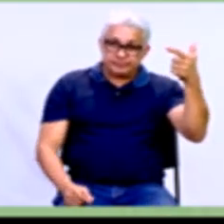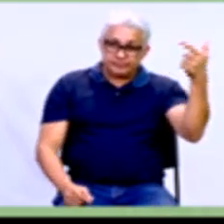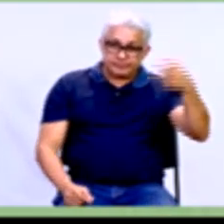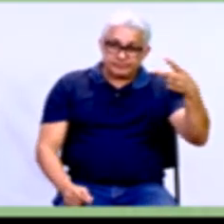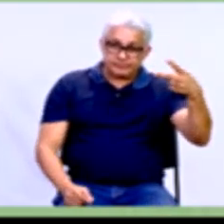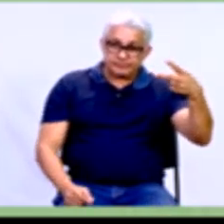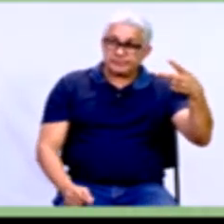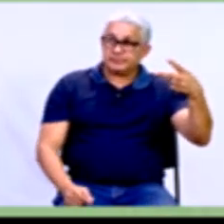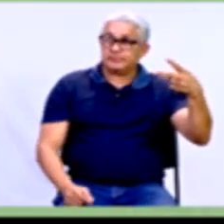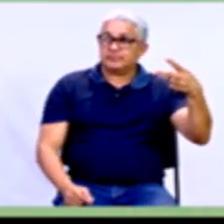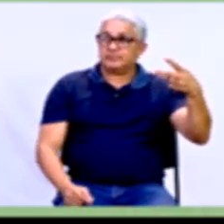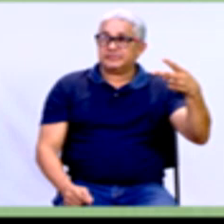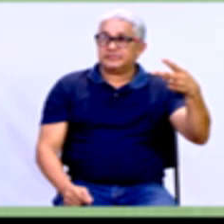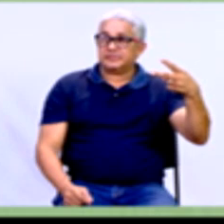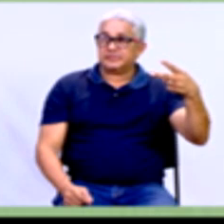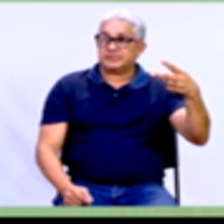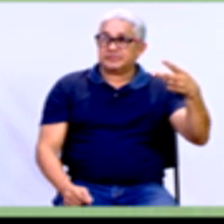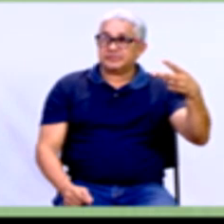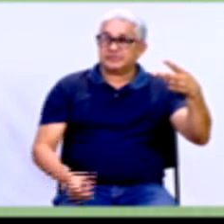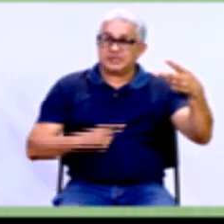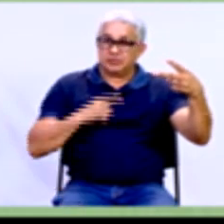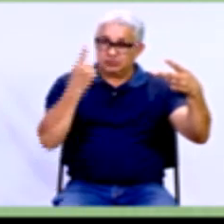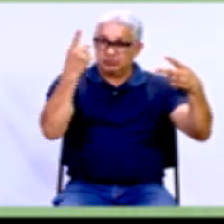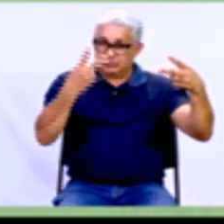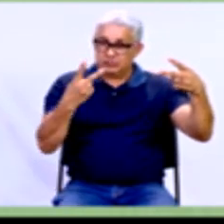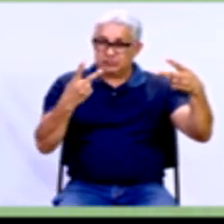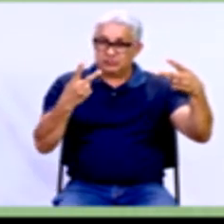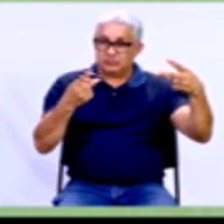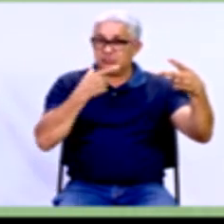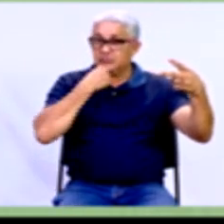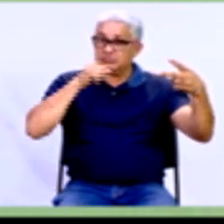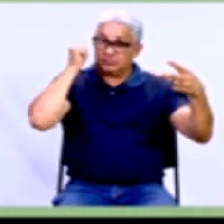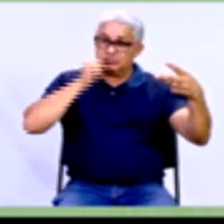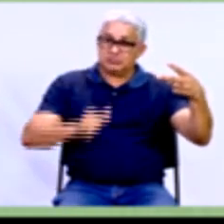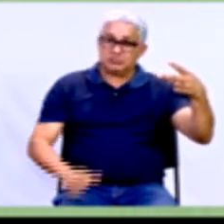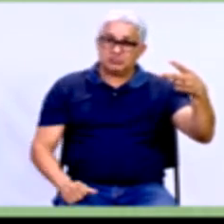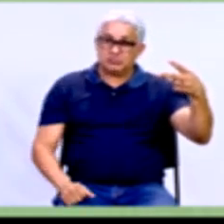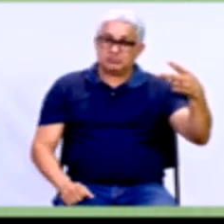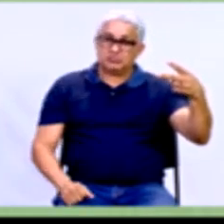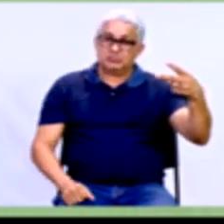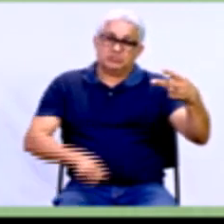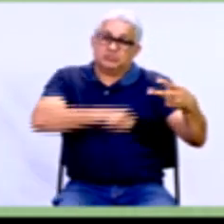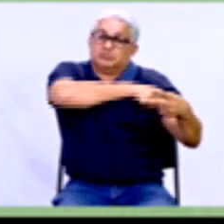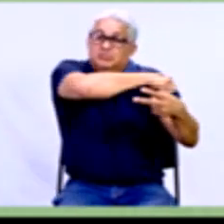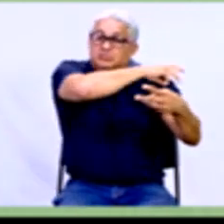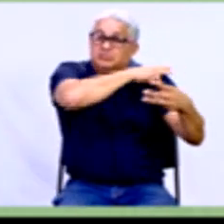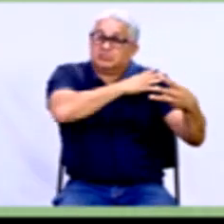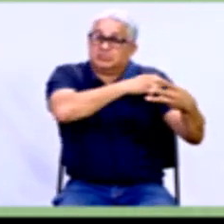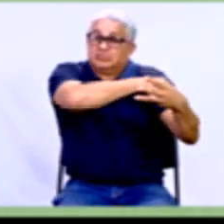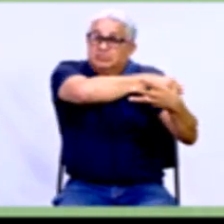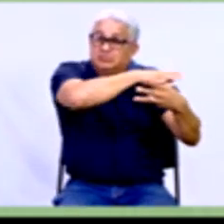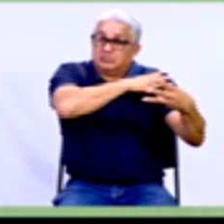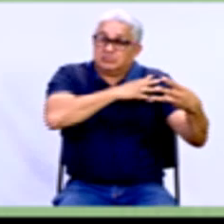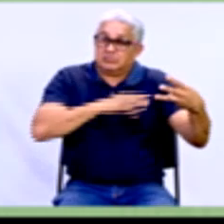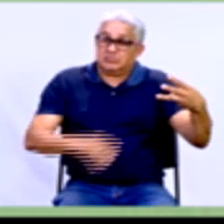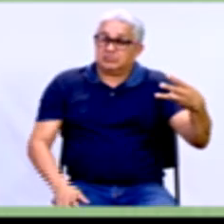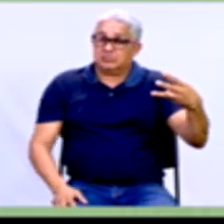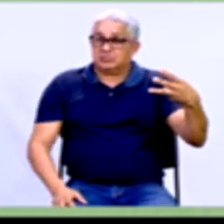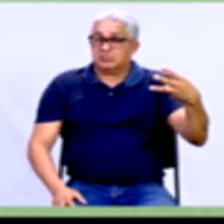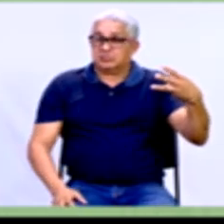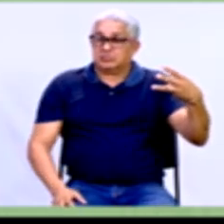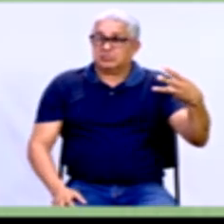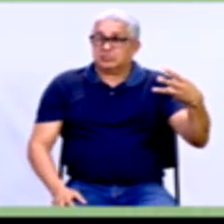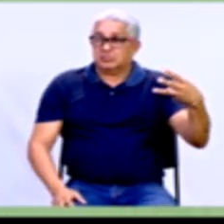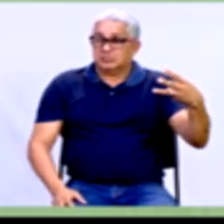vendo que no feminino e masculino tem 1 e 2, né? Qual a sua escolaridade? Só tem 3 opções, ensino fundamental,